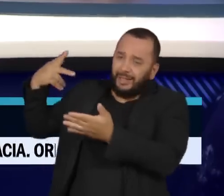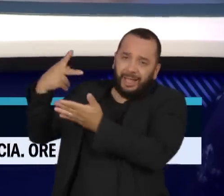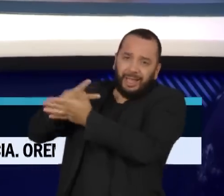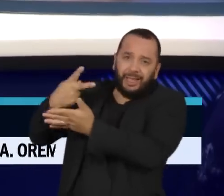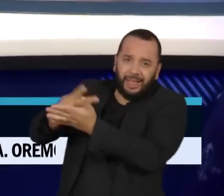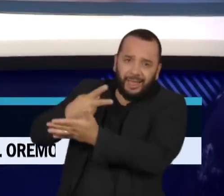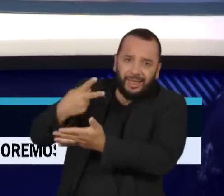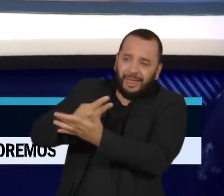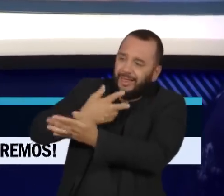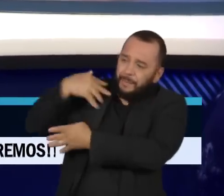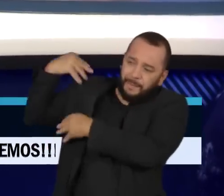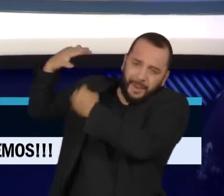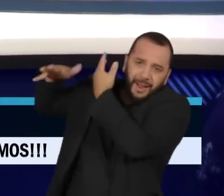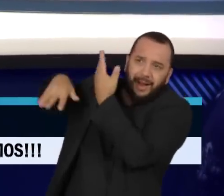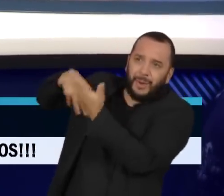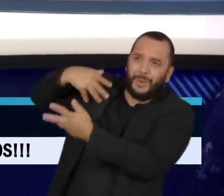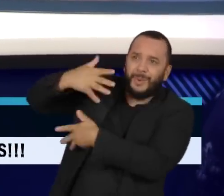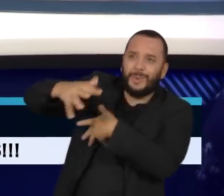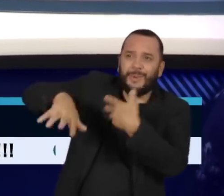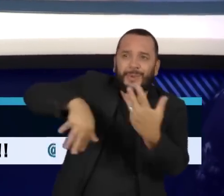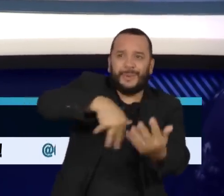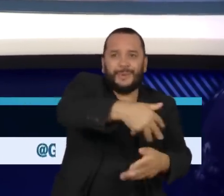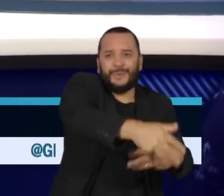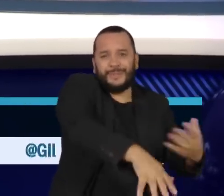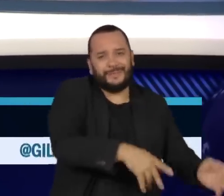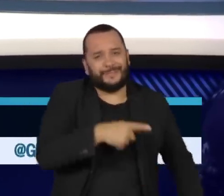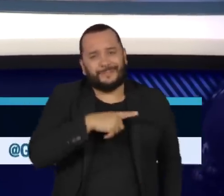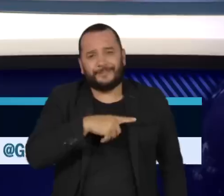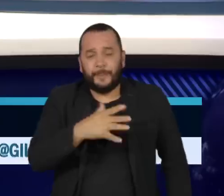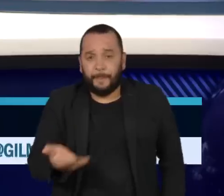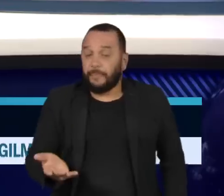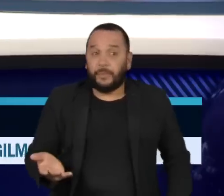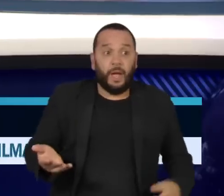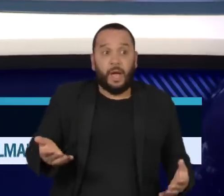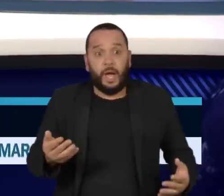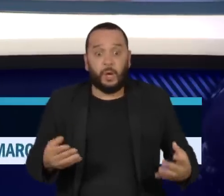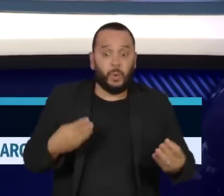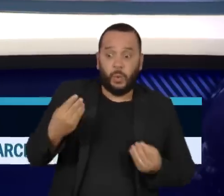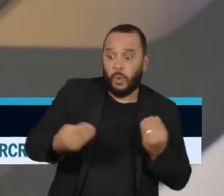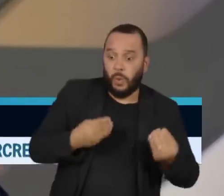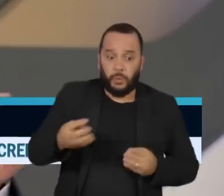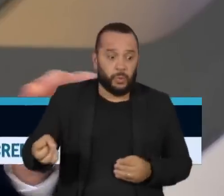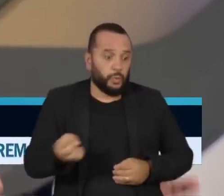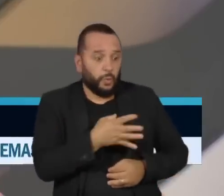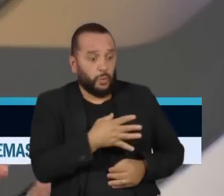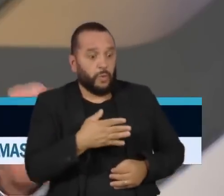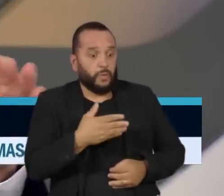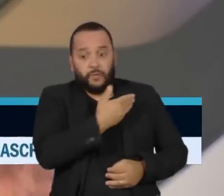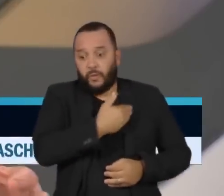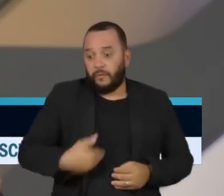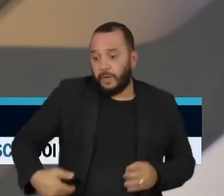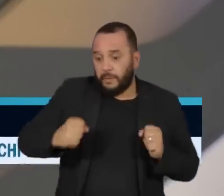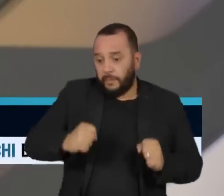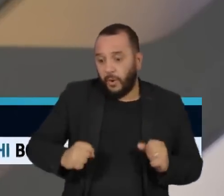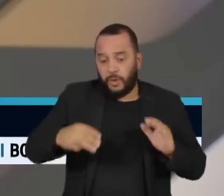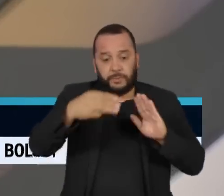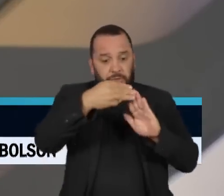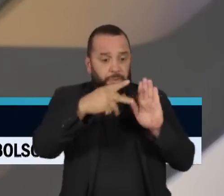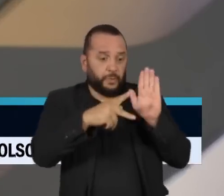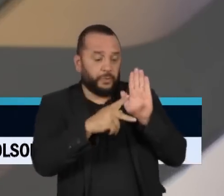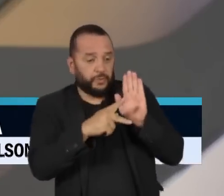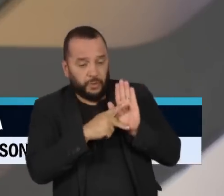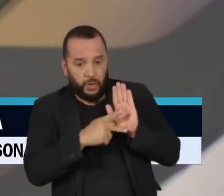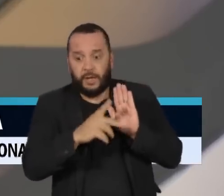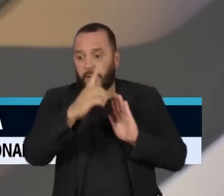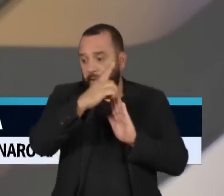aqui nesse vácuo de poder de algumas horas, o novo governo pode ou não editar medida provisória, não pode, decreto, quer